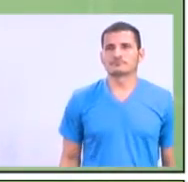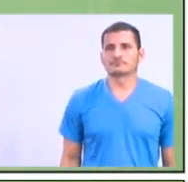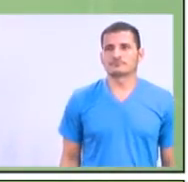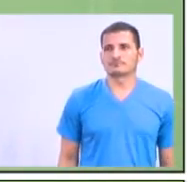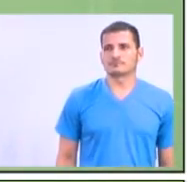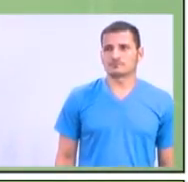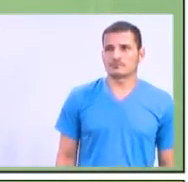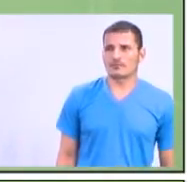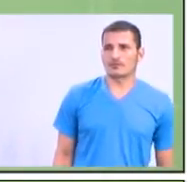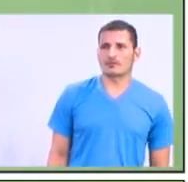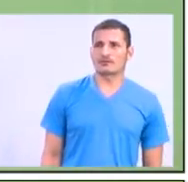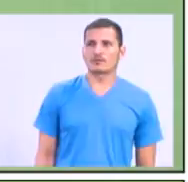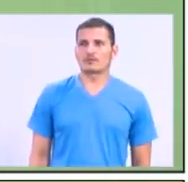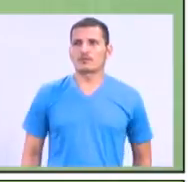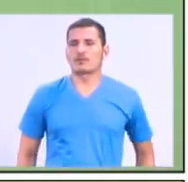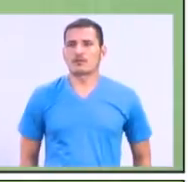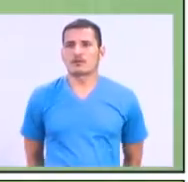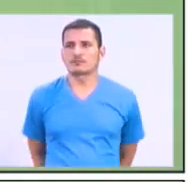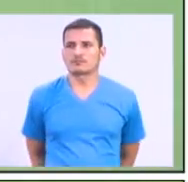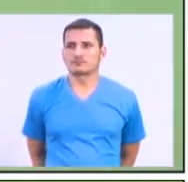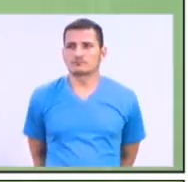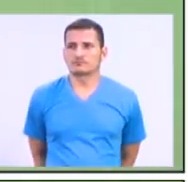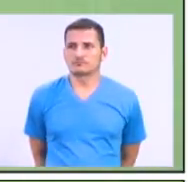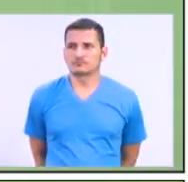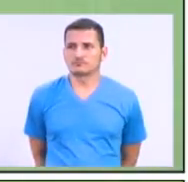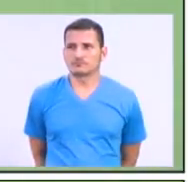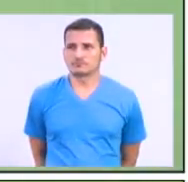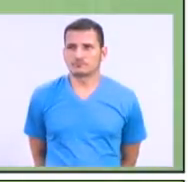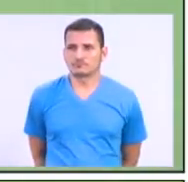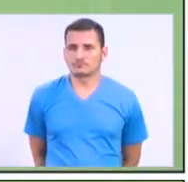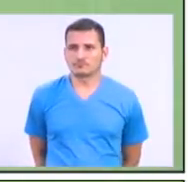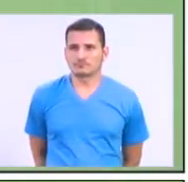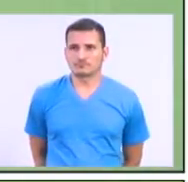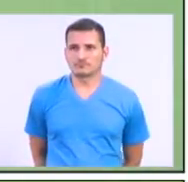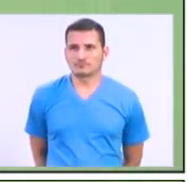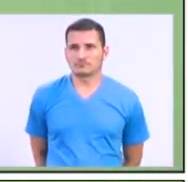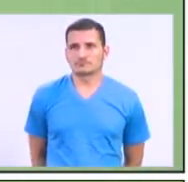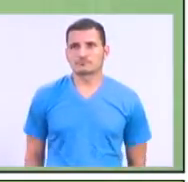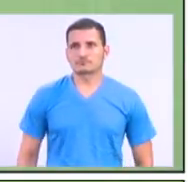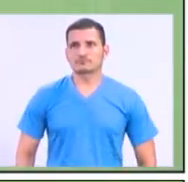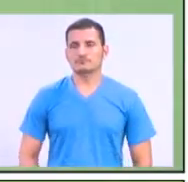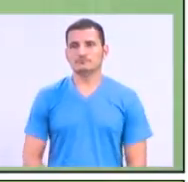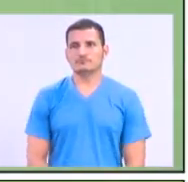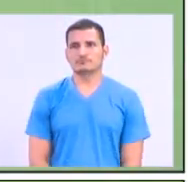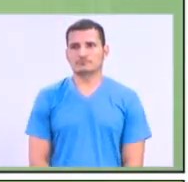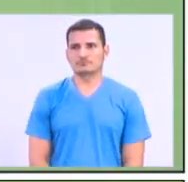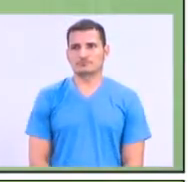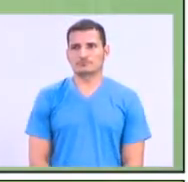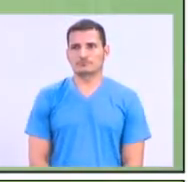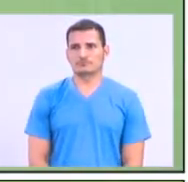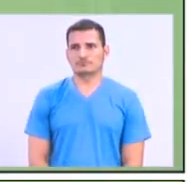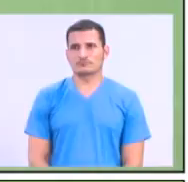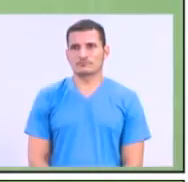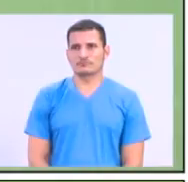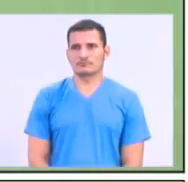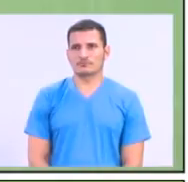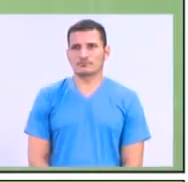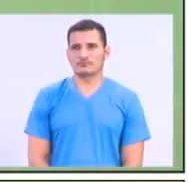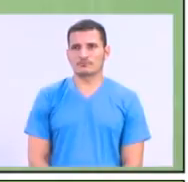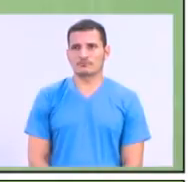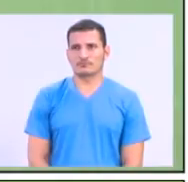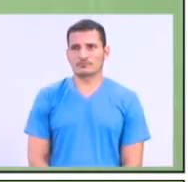Caso nós necessitamos de parâmetros, nós passamos dentro do parênteses. Nesse caso, nós temos uma função sem parâmetro.